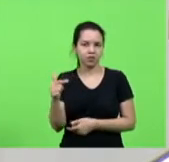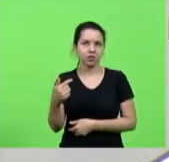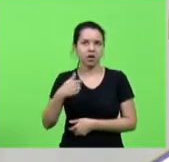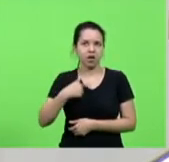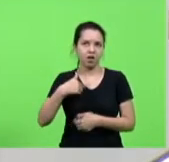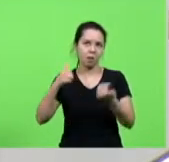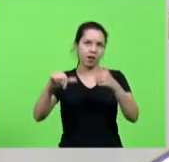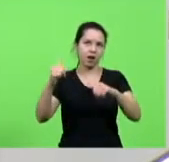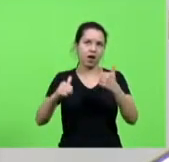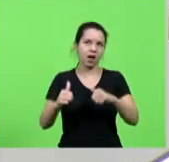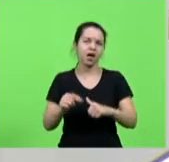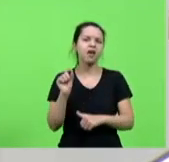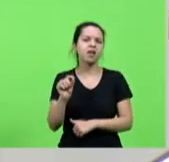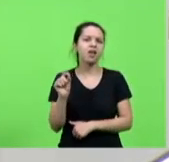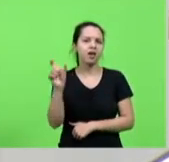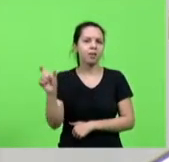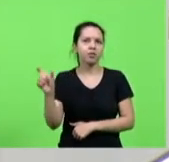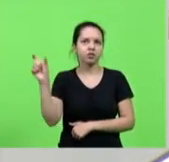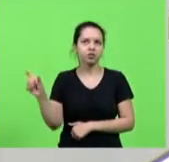quem será